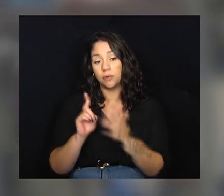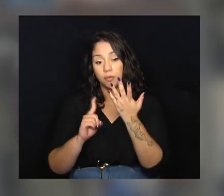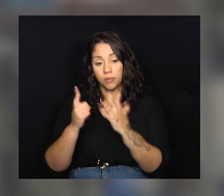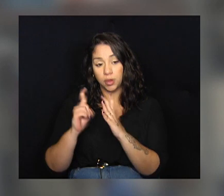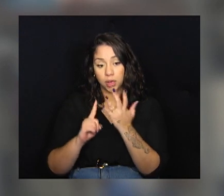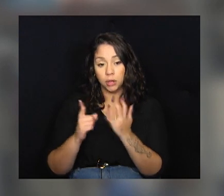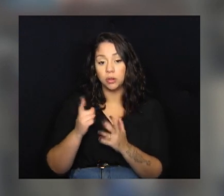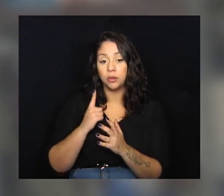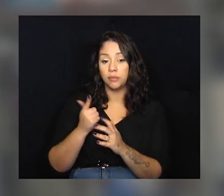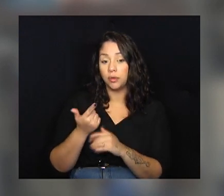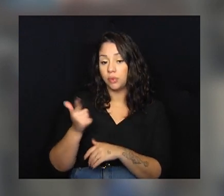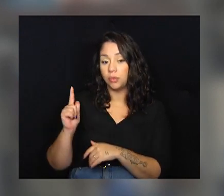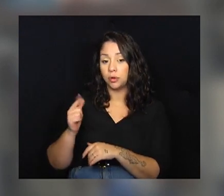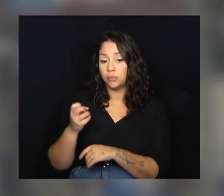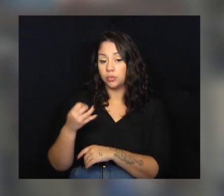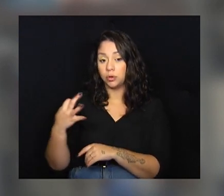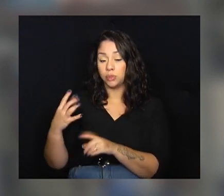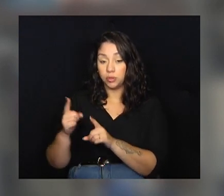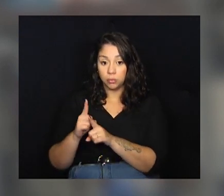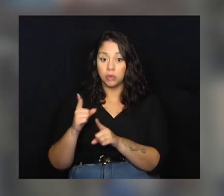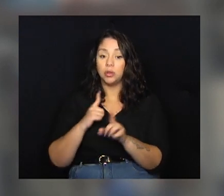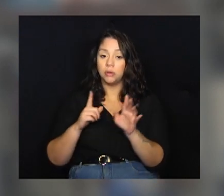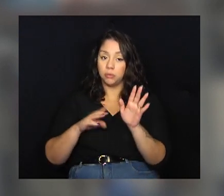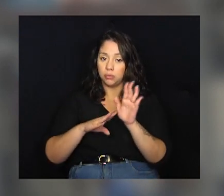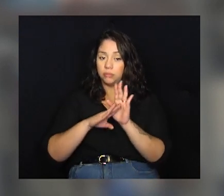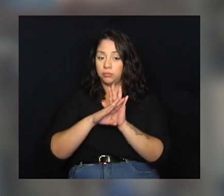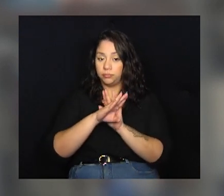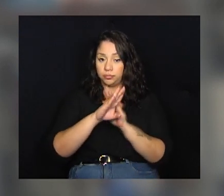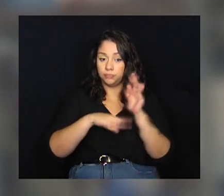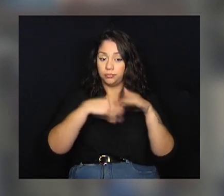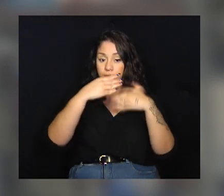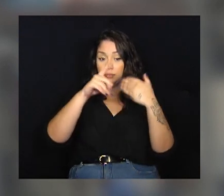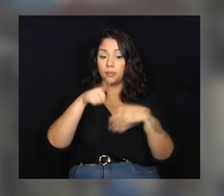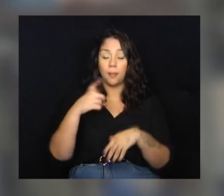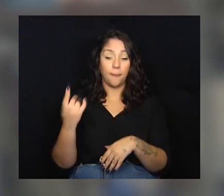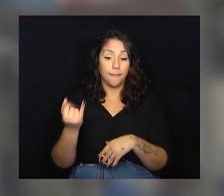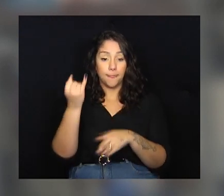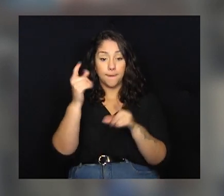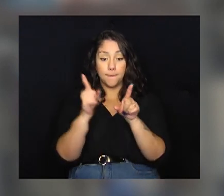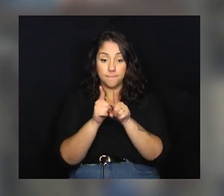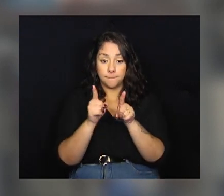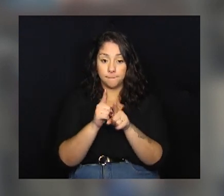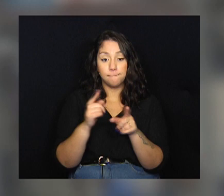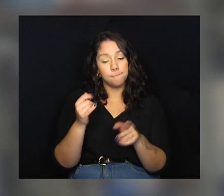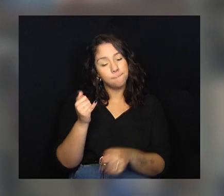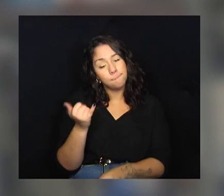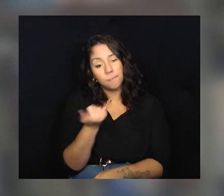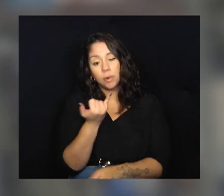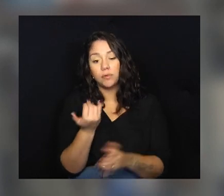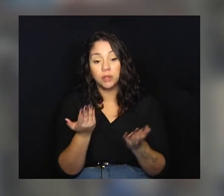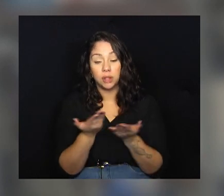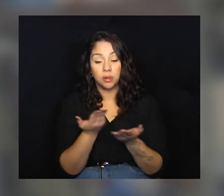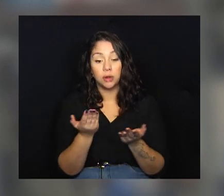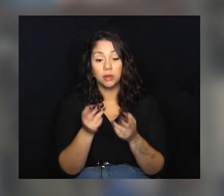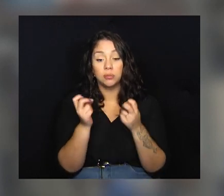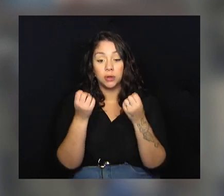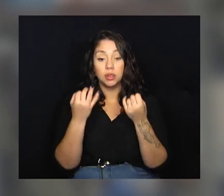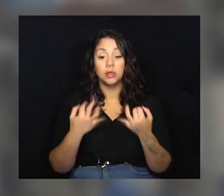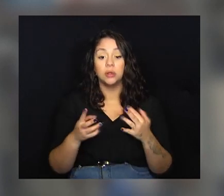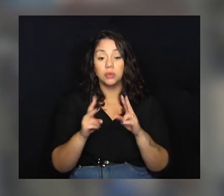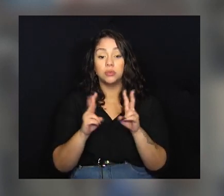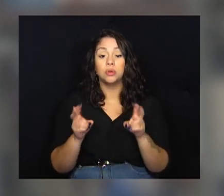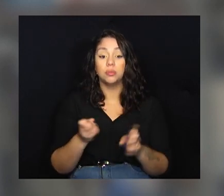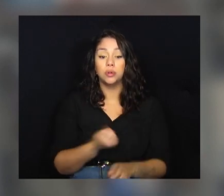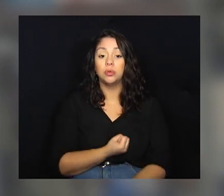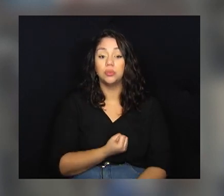1.200 aí mas é uma crescente isso é importante a gente colocar E aí eu vou aproveitar André eu vou falar a respeito desses números